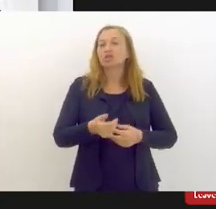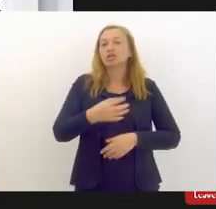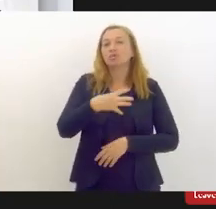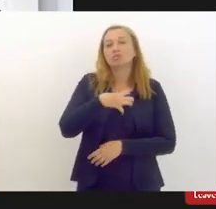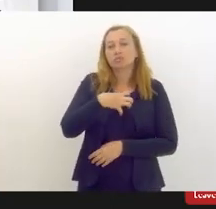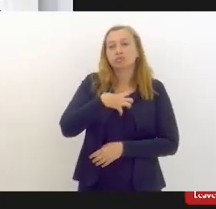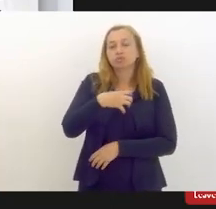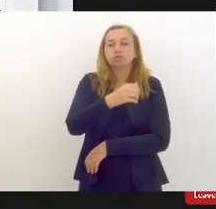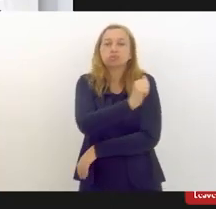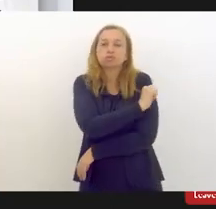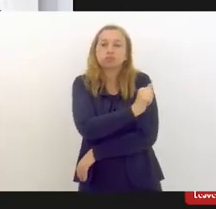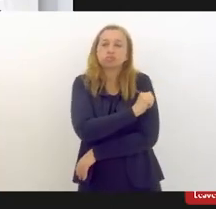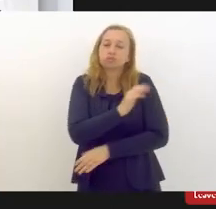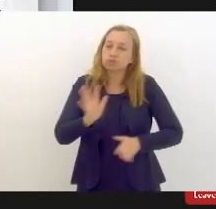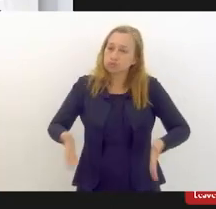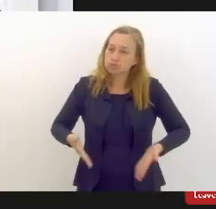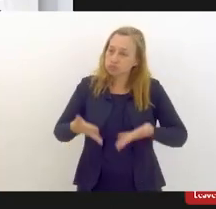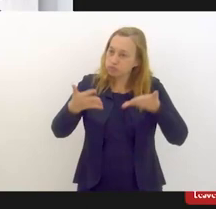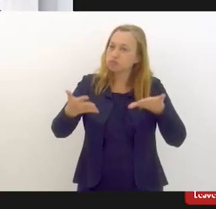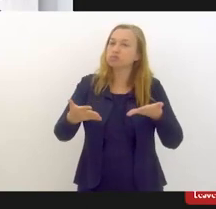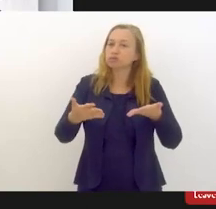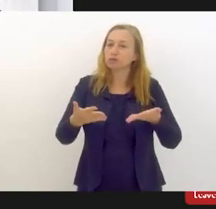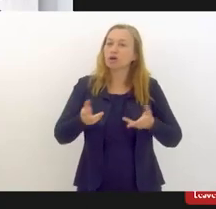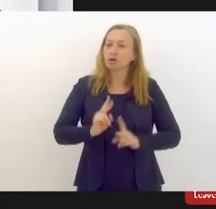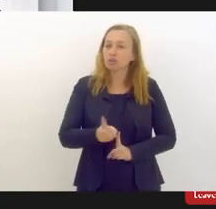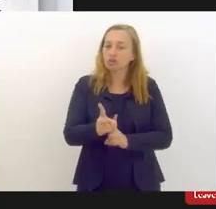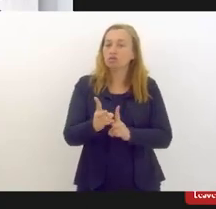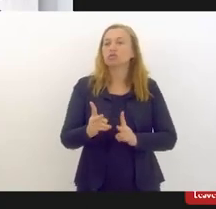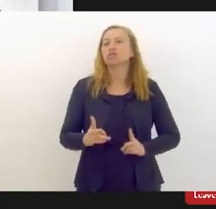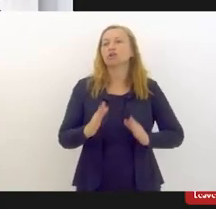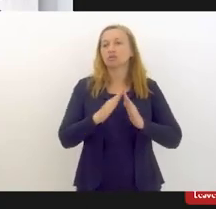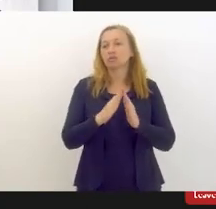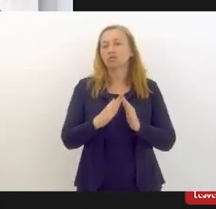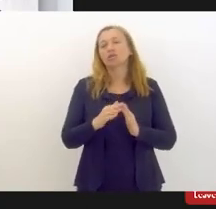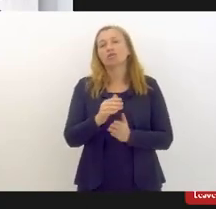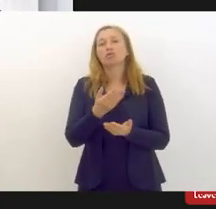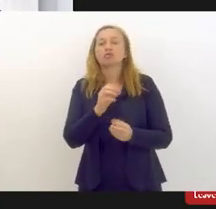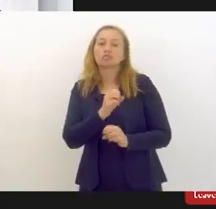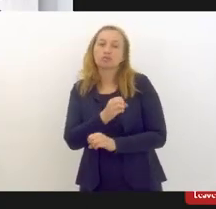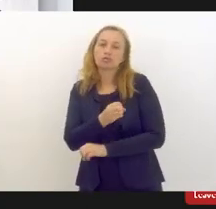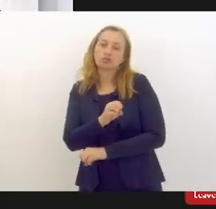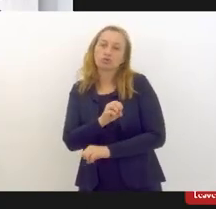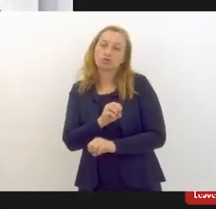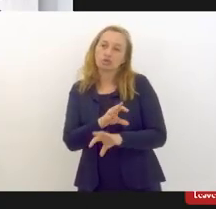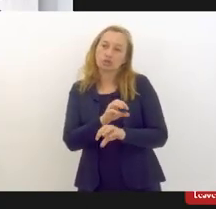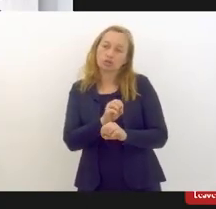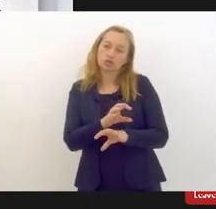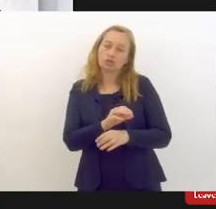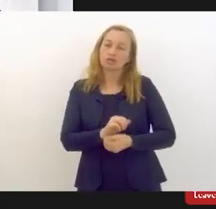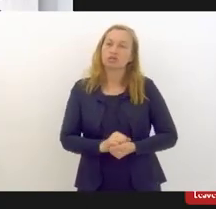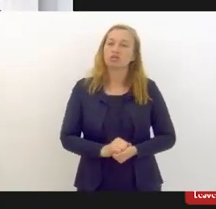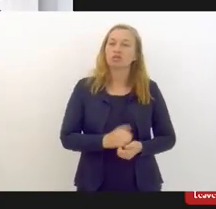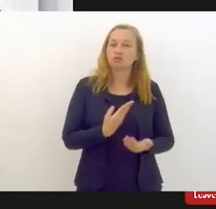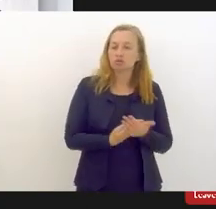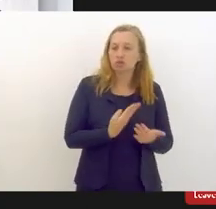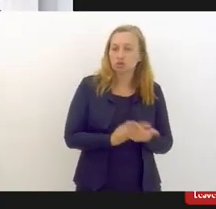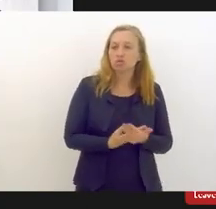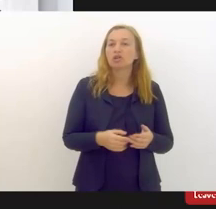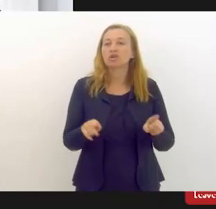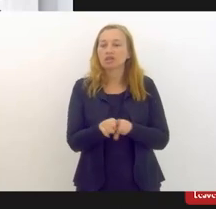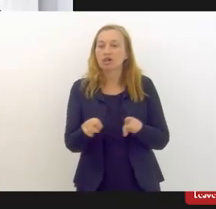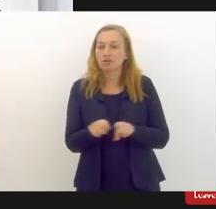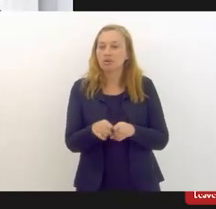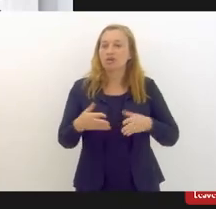sinta motivado e engajado a continuar o seu percurso formativo. Né? A gente destacou também